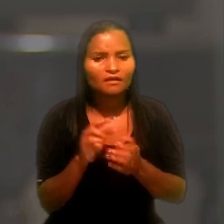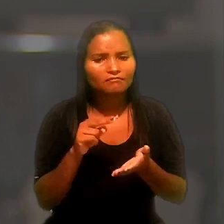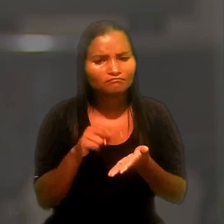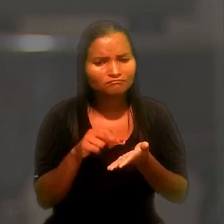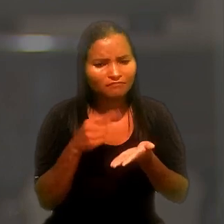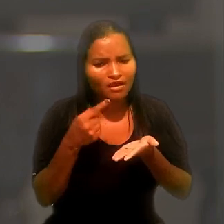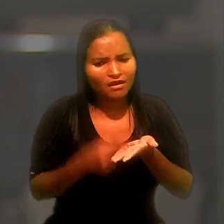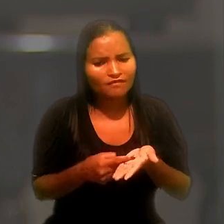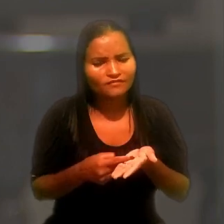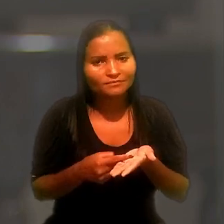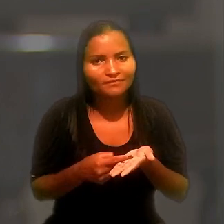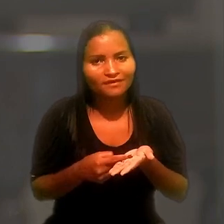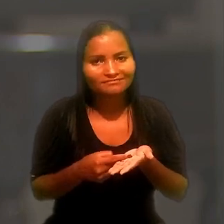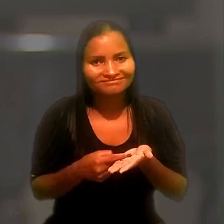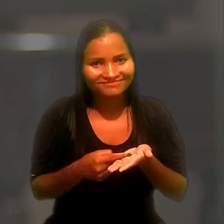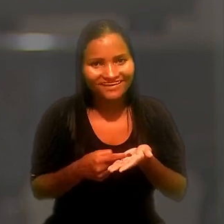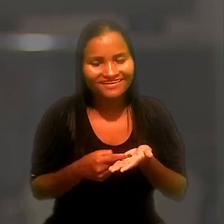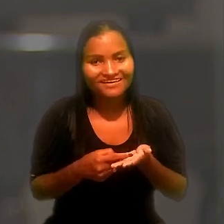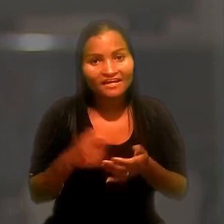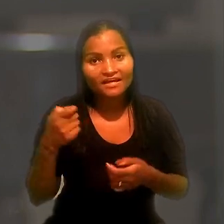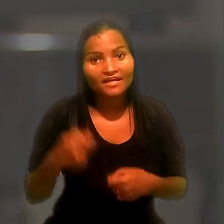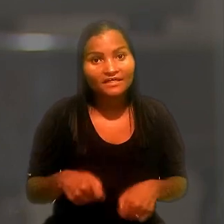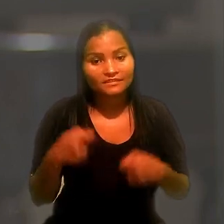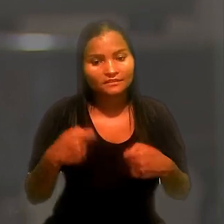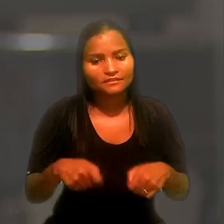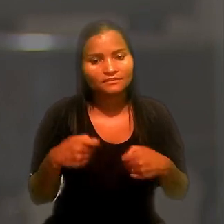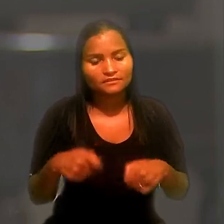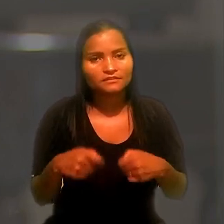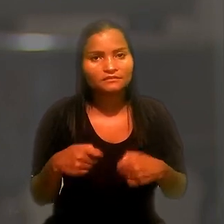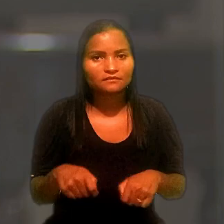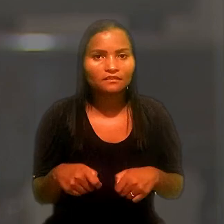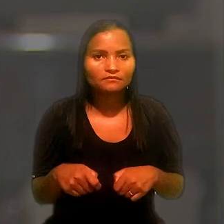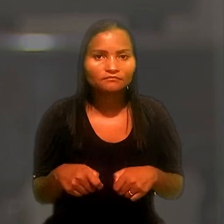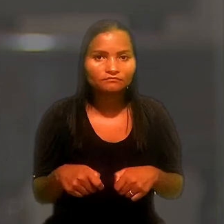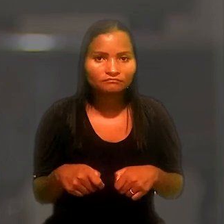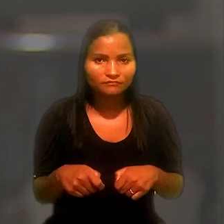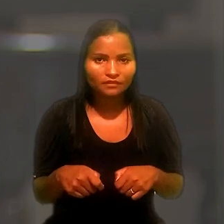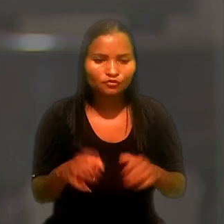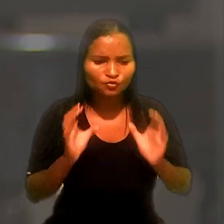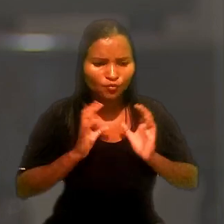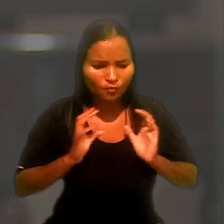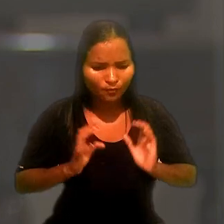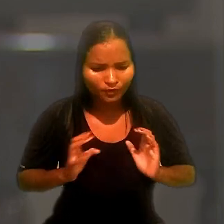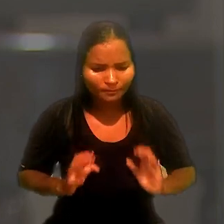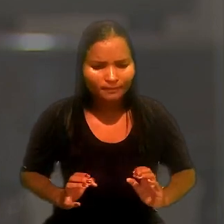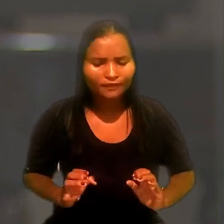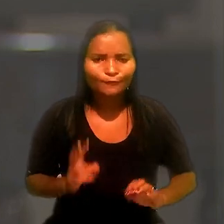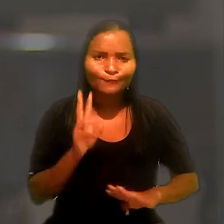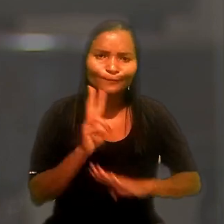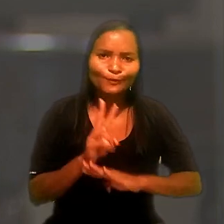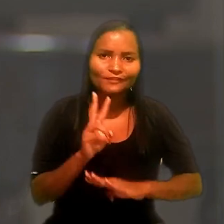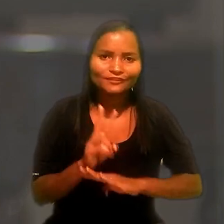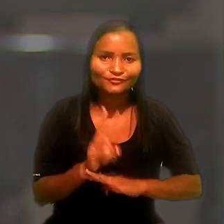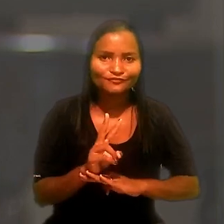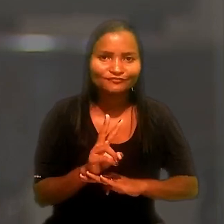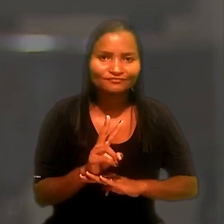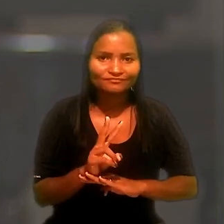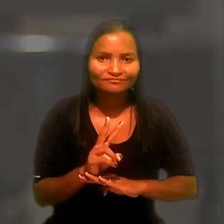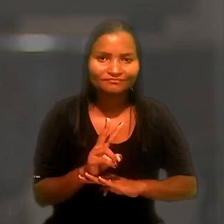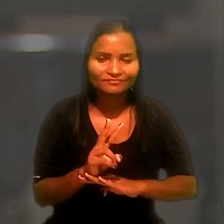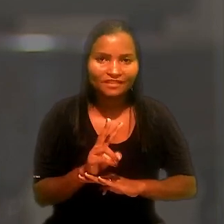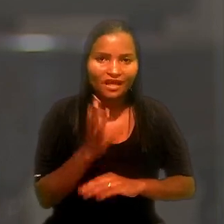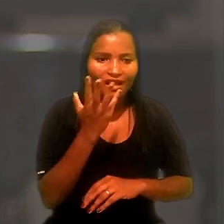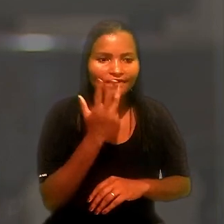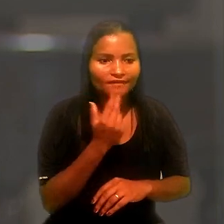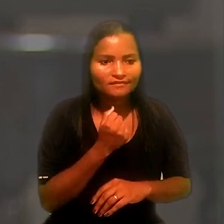e afirmar a necessidade de uma conduta protetiva